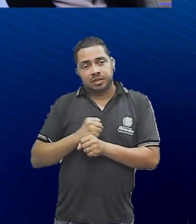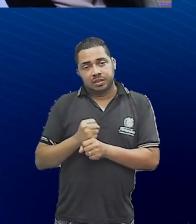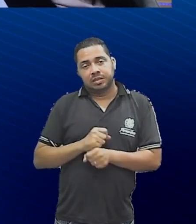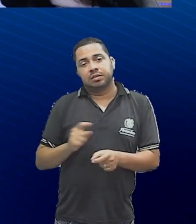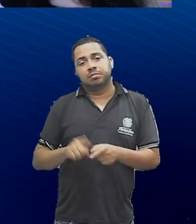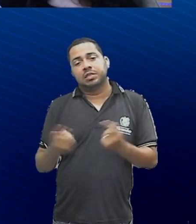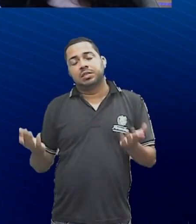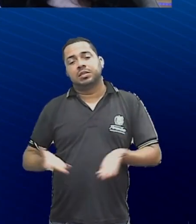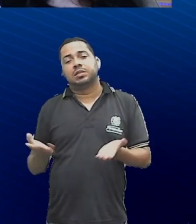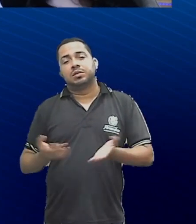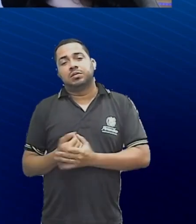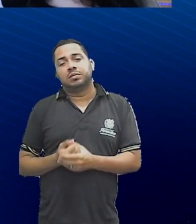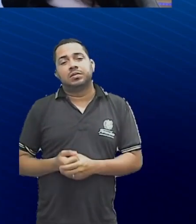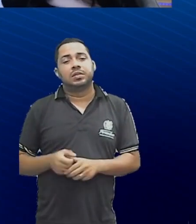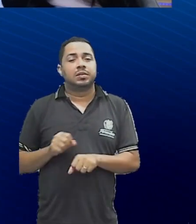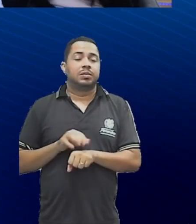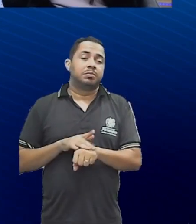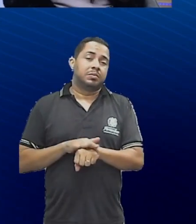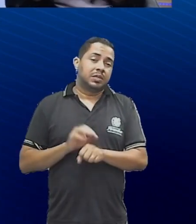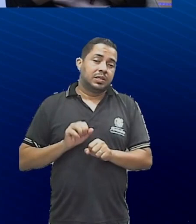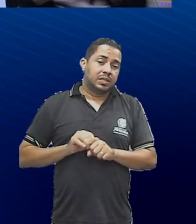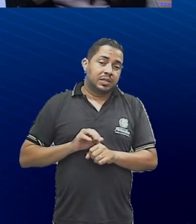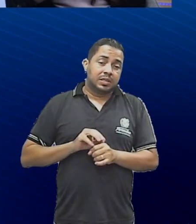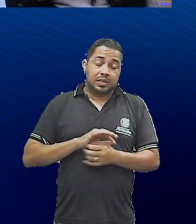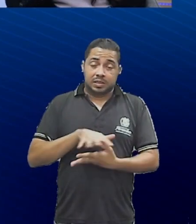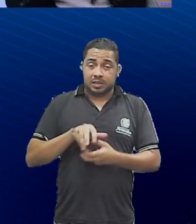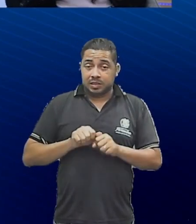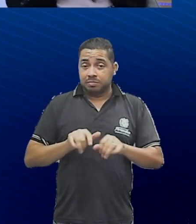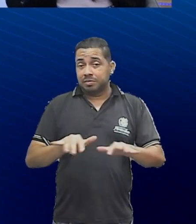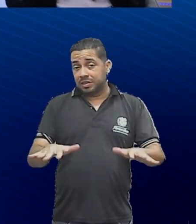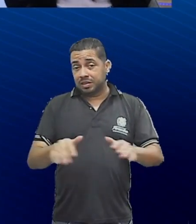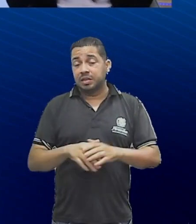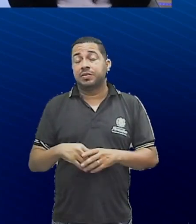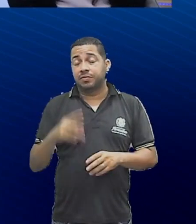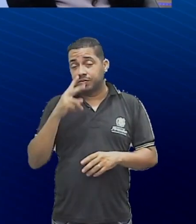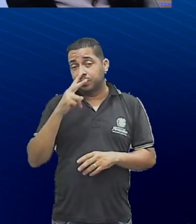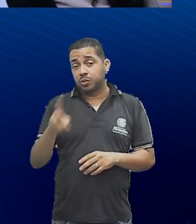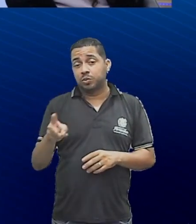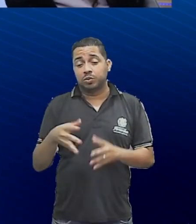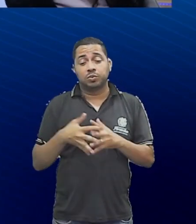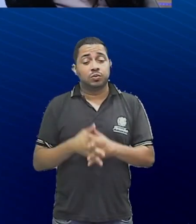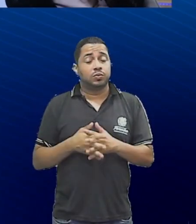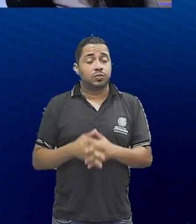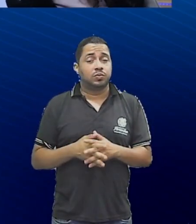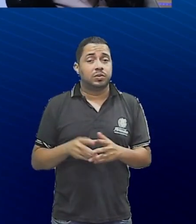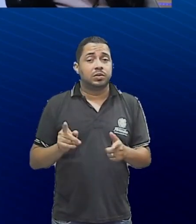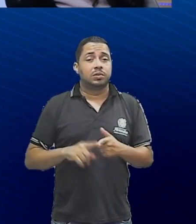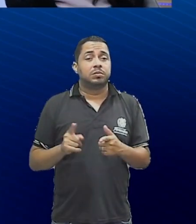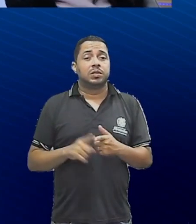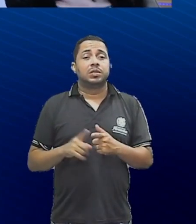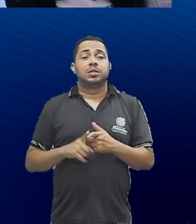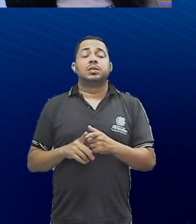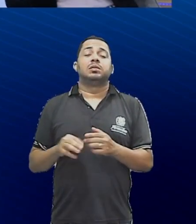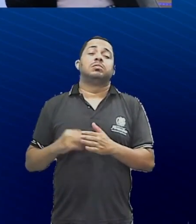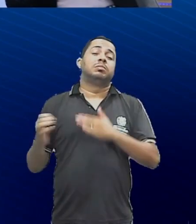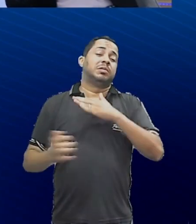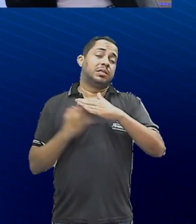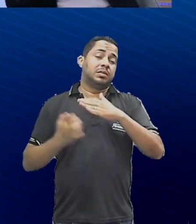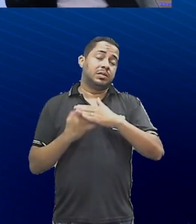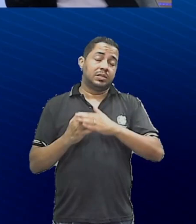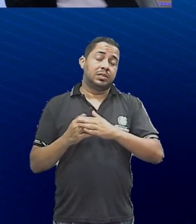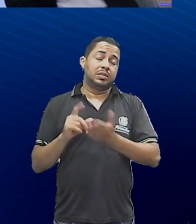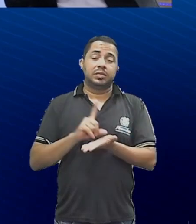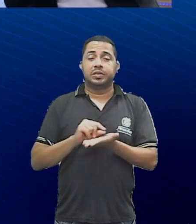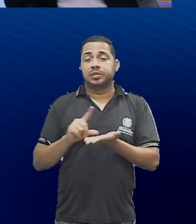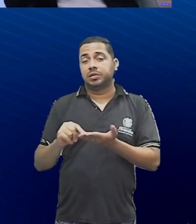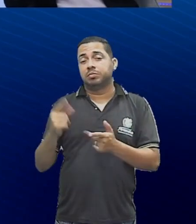mas agora na pandemia ele ficou muito forte, se confundindo um pouco até com o empreendedorismo digital, né? Porque